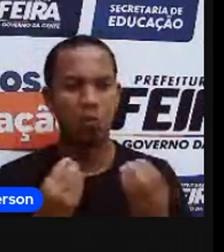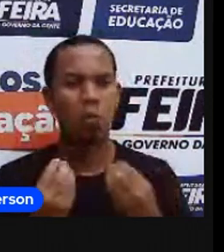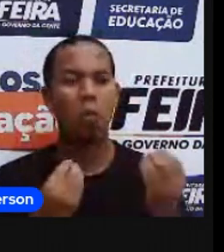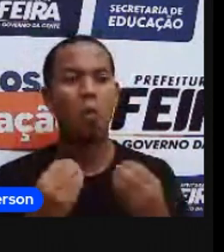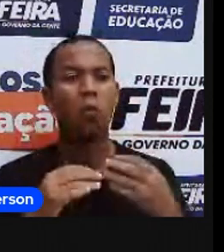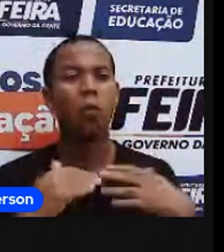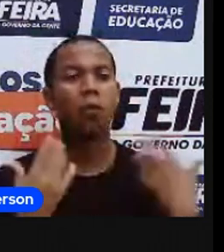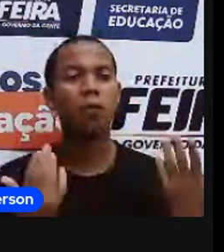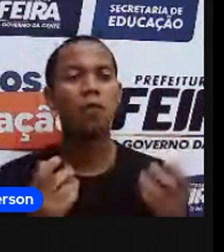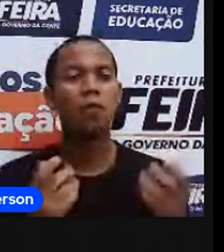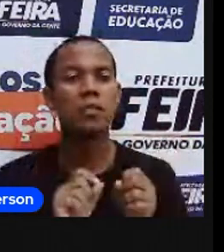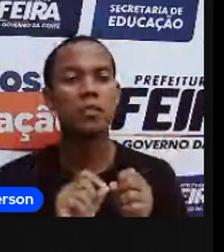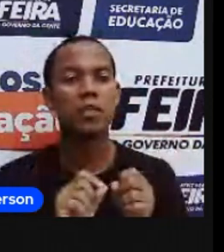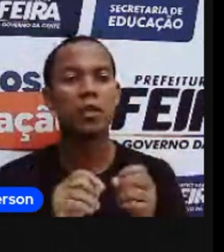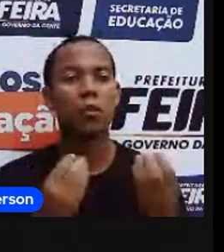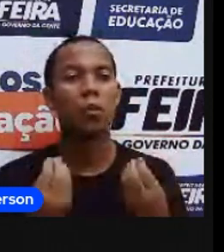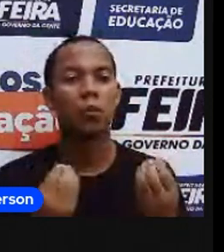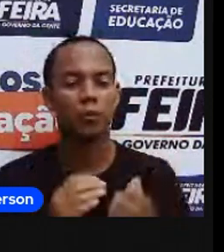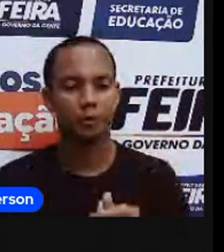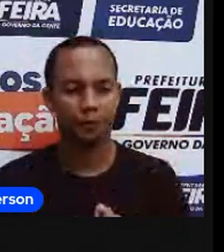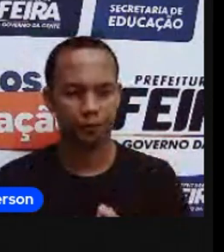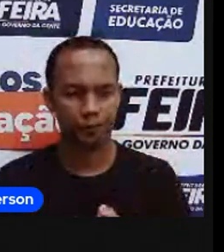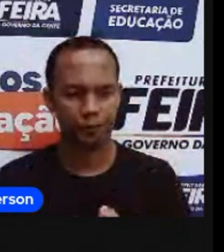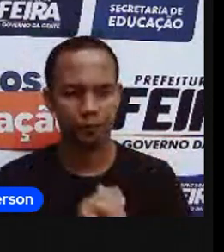será que a gente pode fazer? Questão 5.